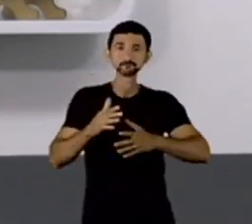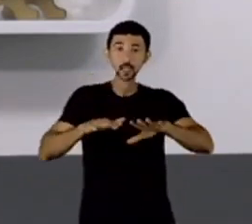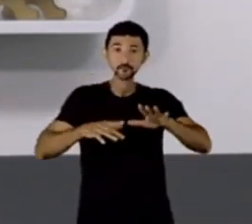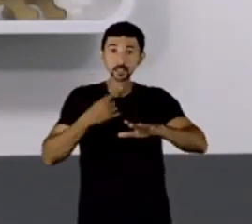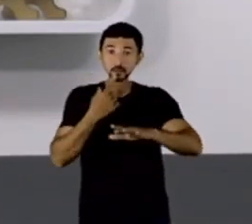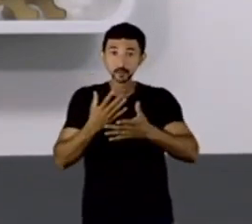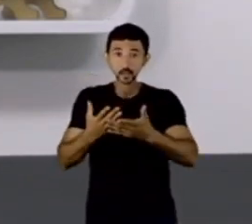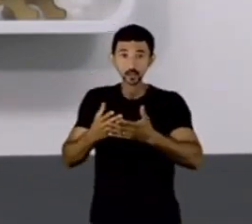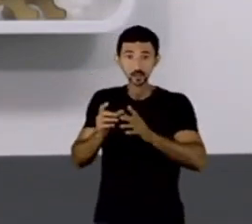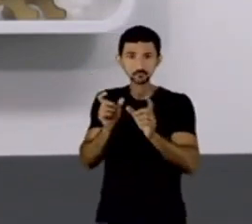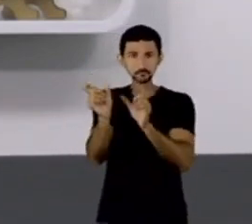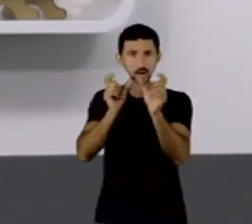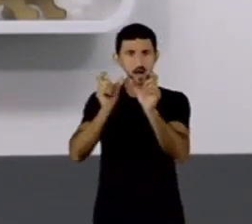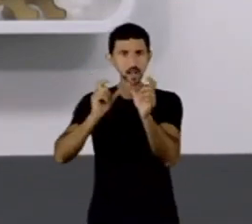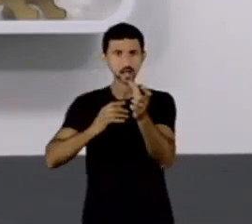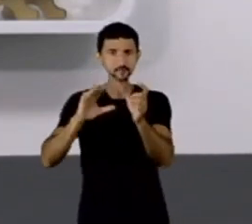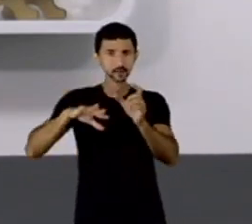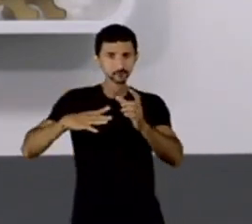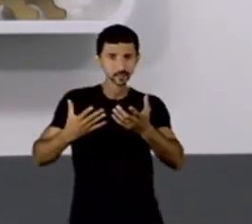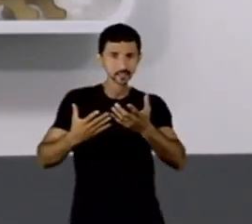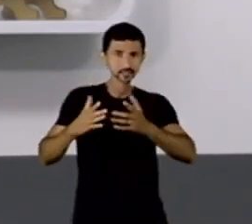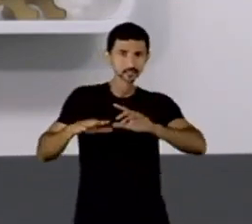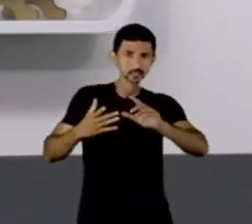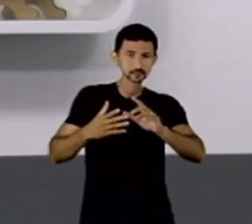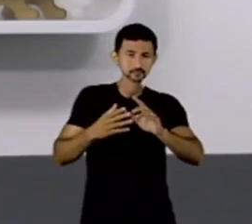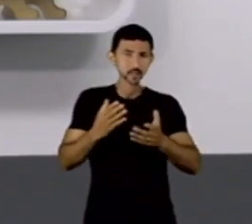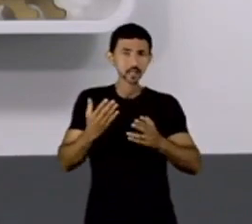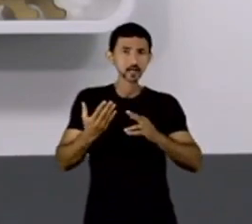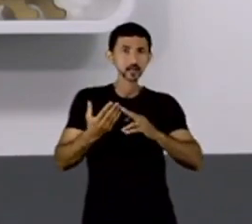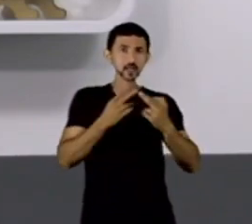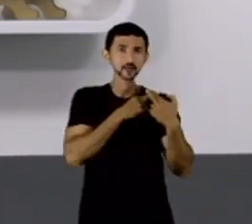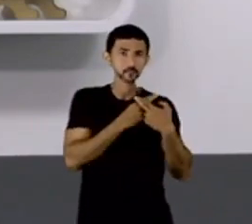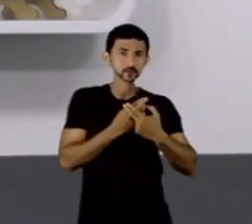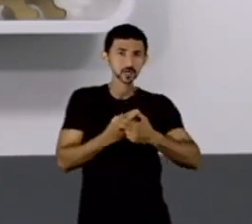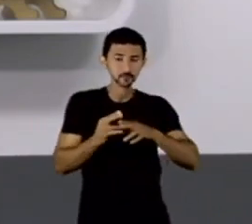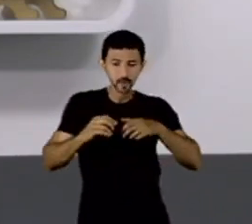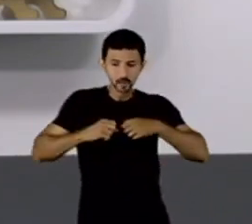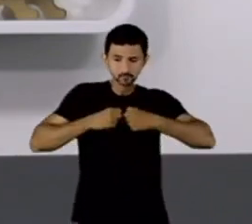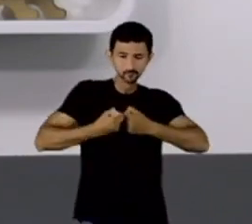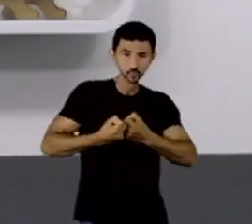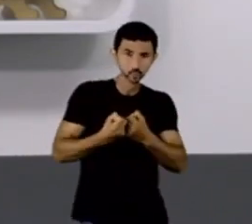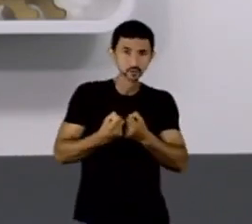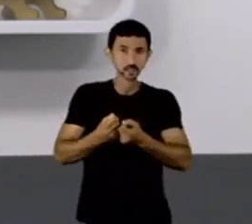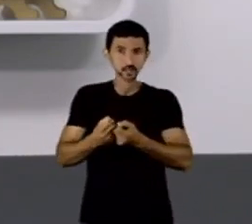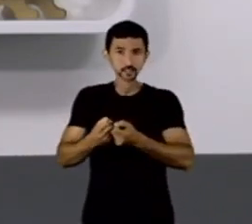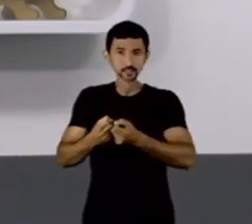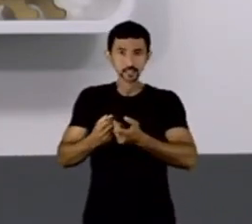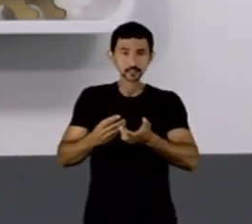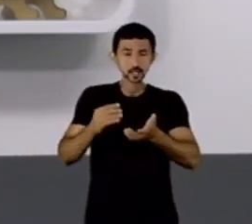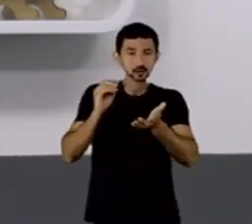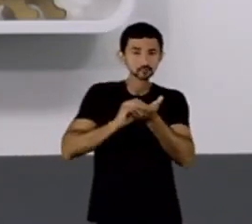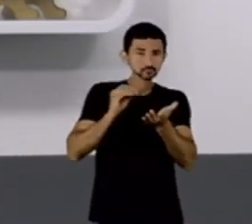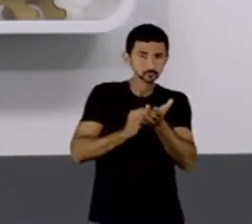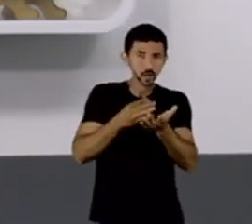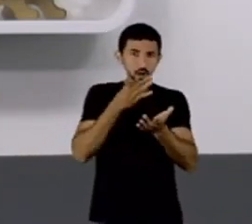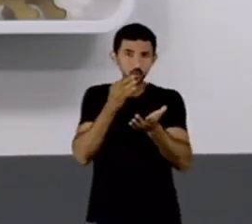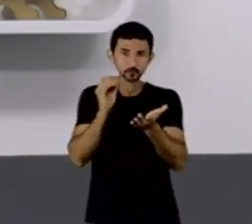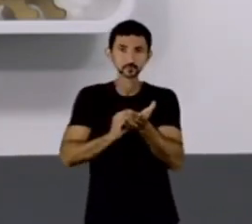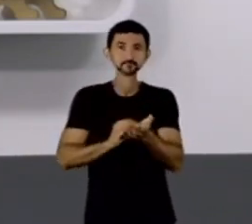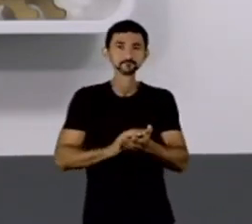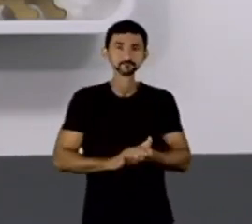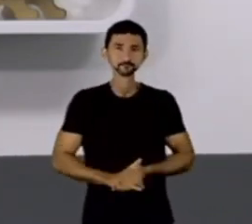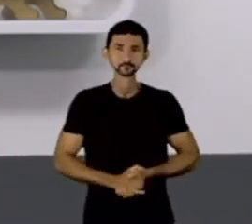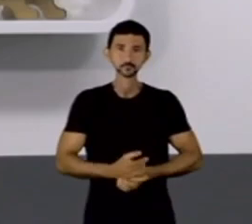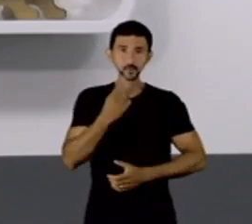Essas expressões, às vezes, elas são as responsáveis por darem força naquilo que você está argumentando.